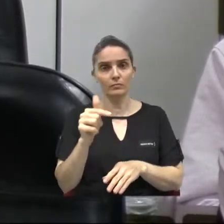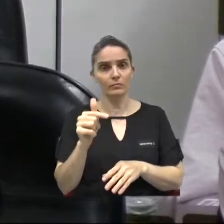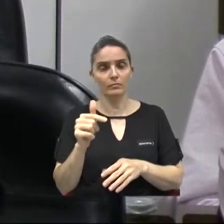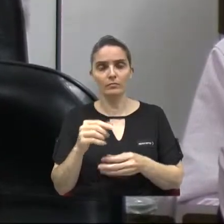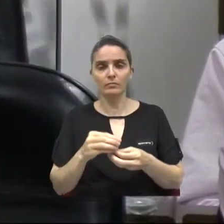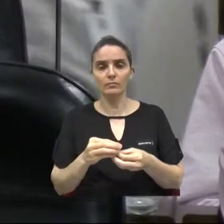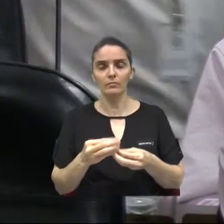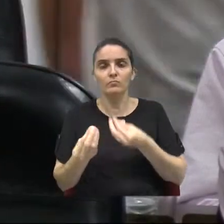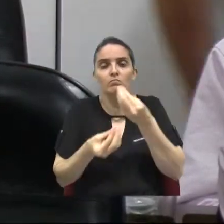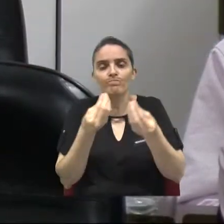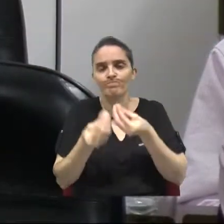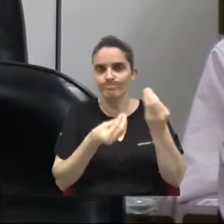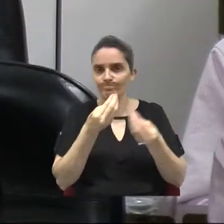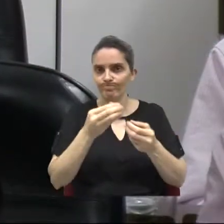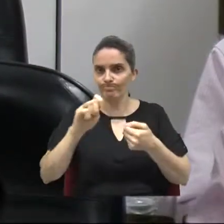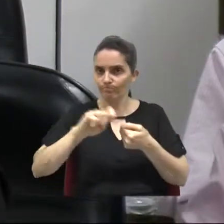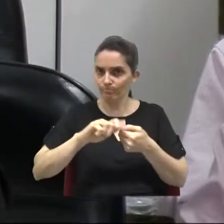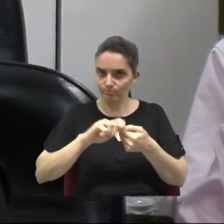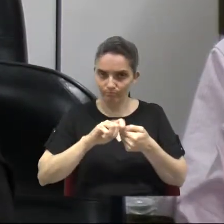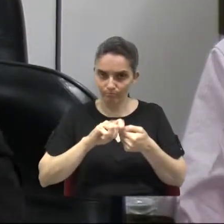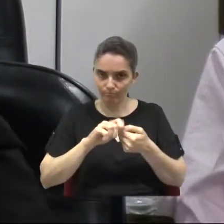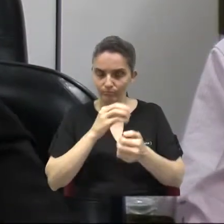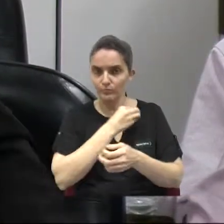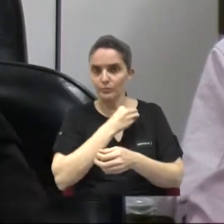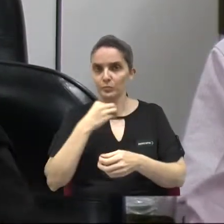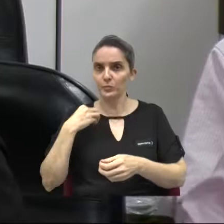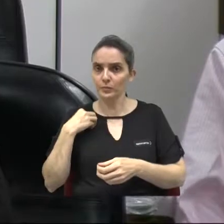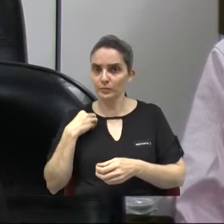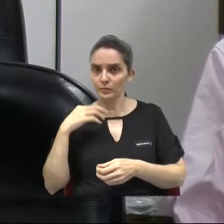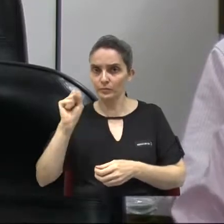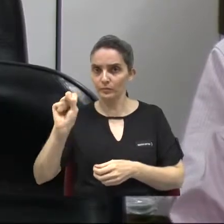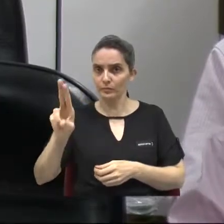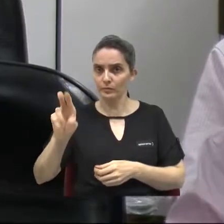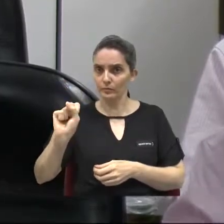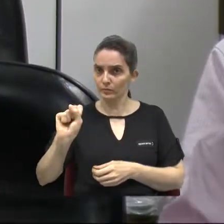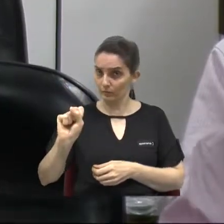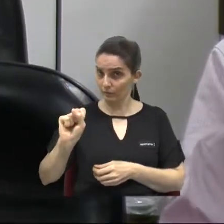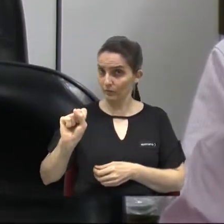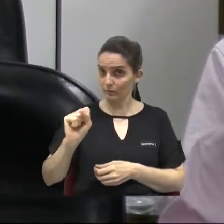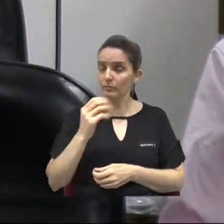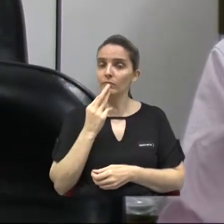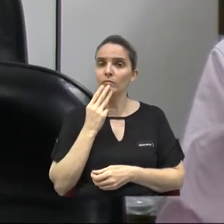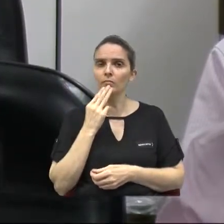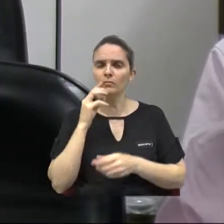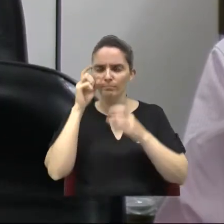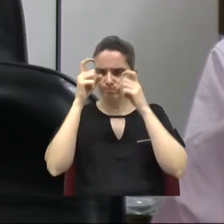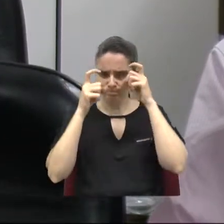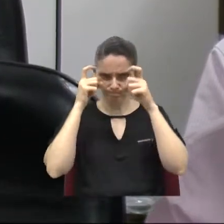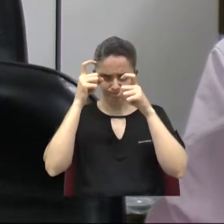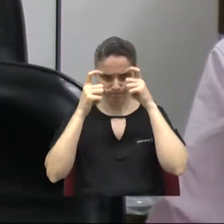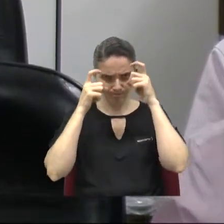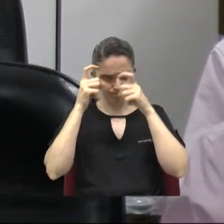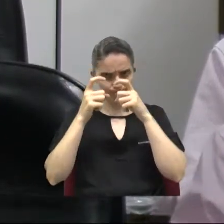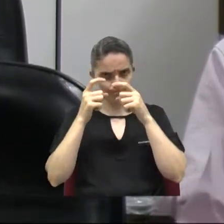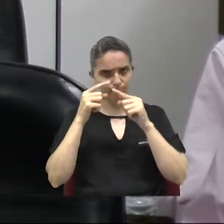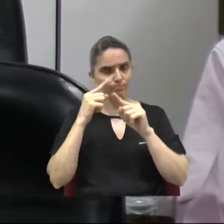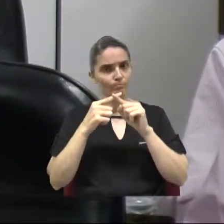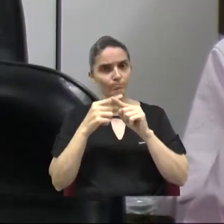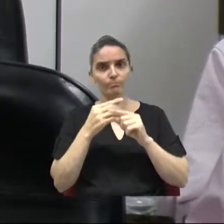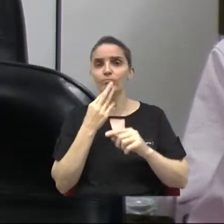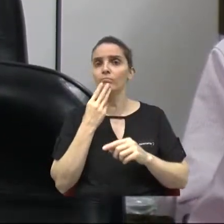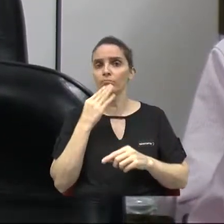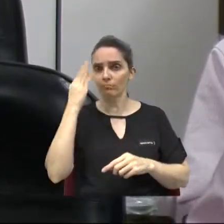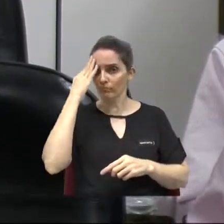ser feito esses exames na rede pública. Isso me trouxe uma grande preocupação, porque sei da